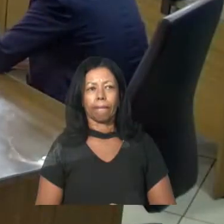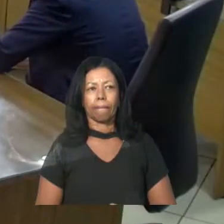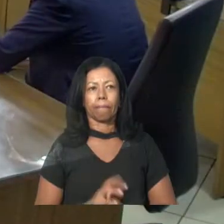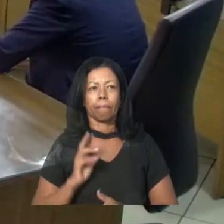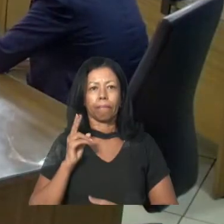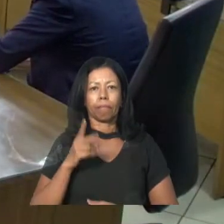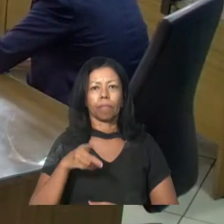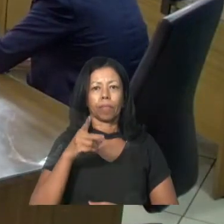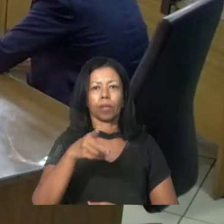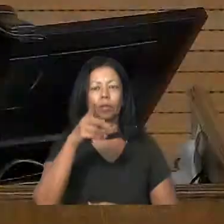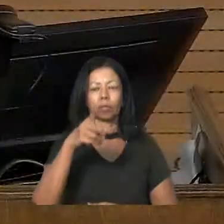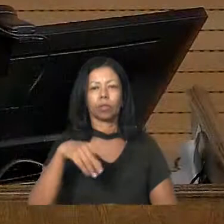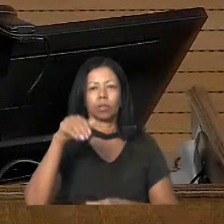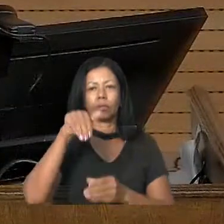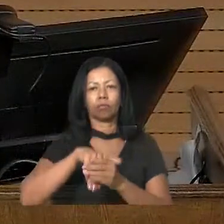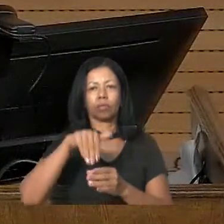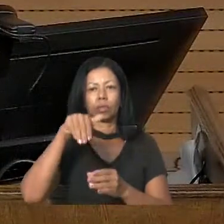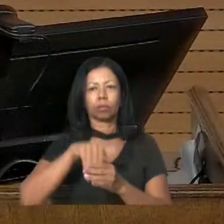Continua em votação.